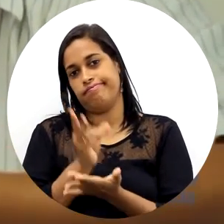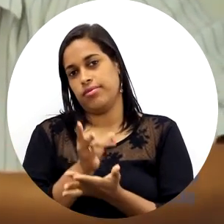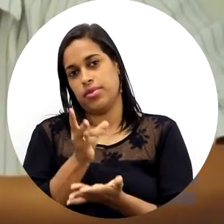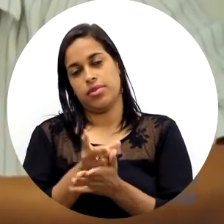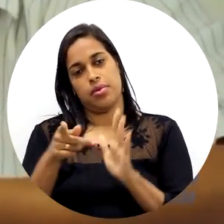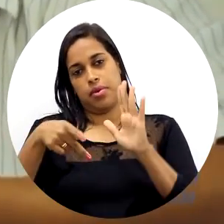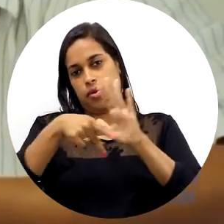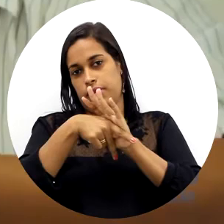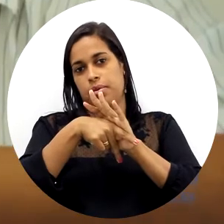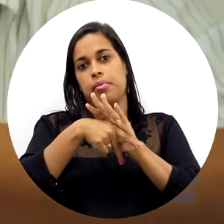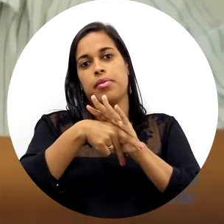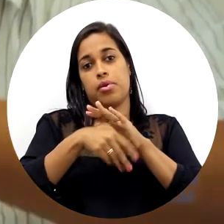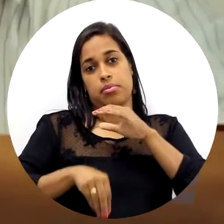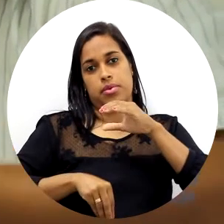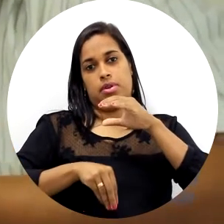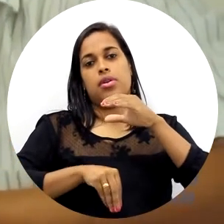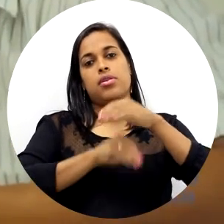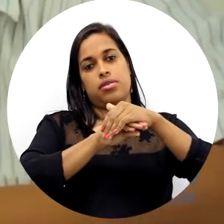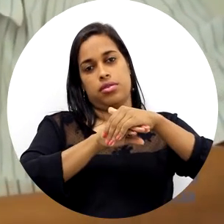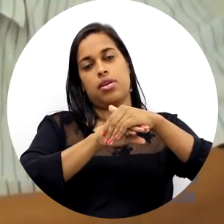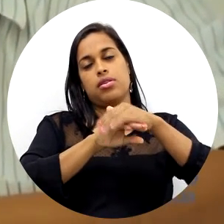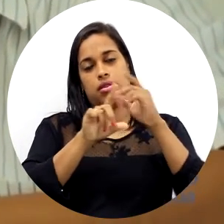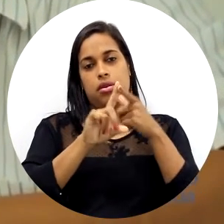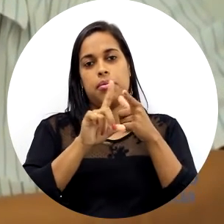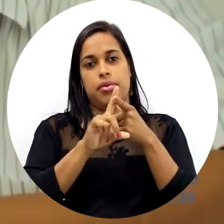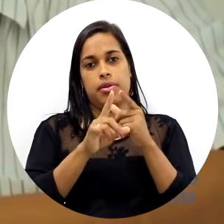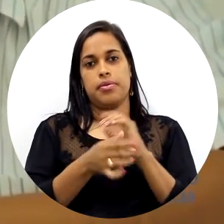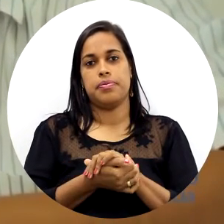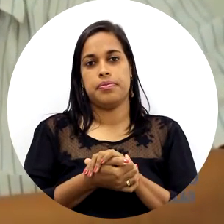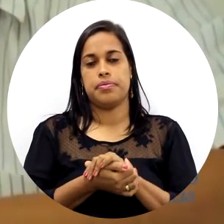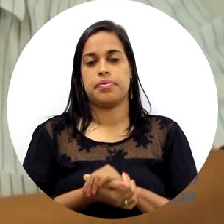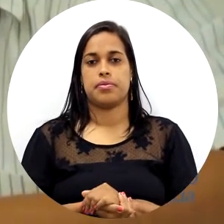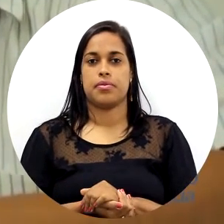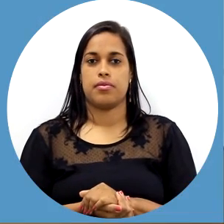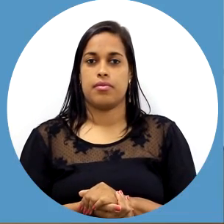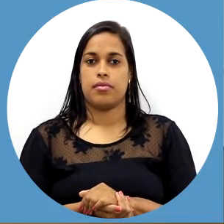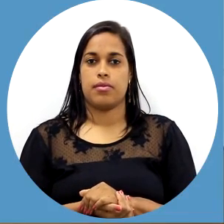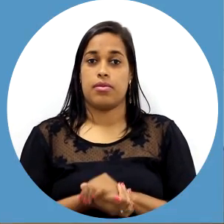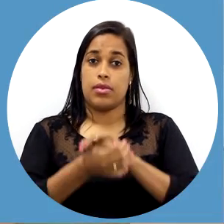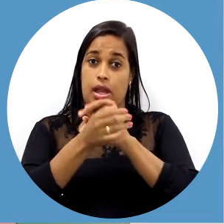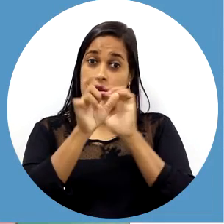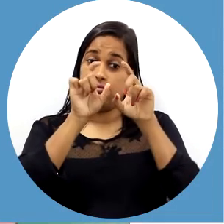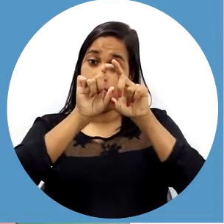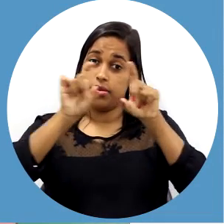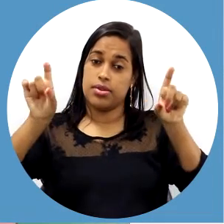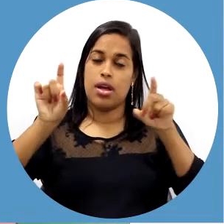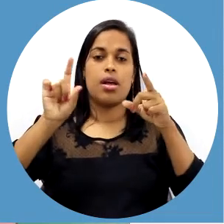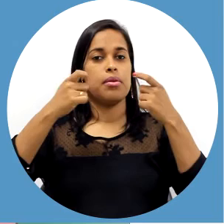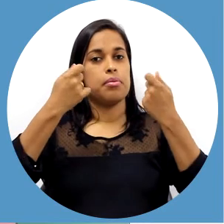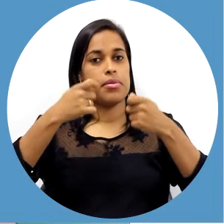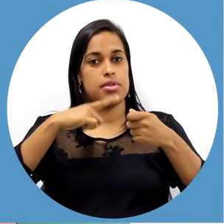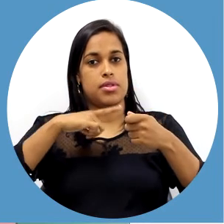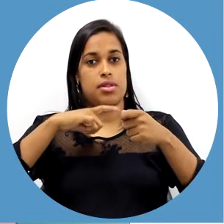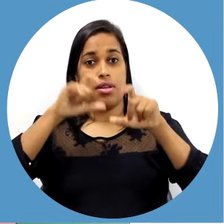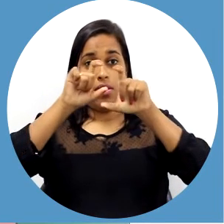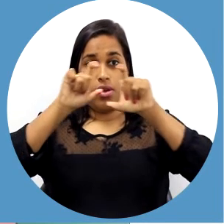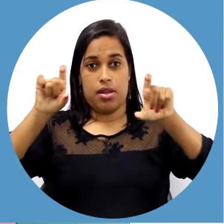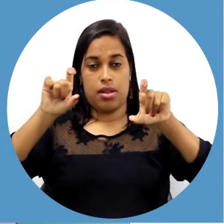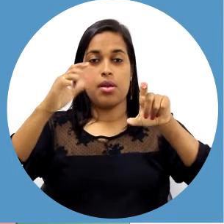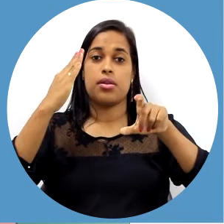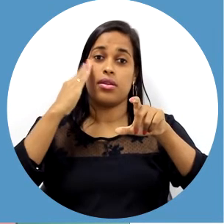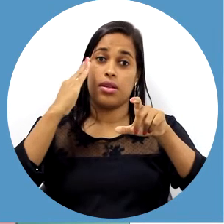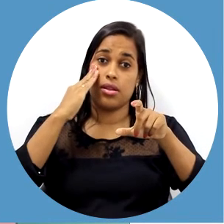sequência e cada fabricante tem a sua sequência interna. Na camada de rede, eu tenho a ver com endereçamento